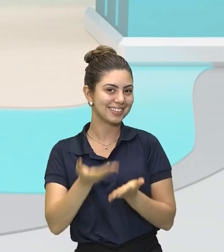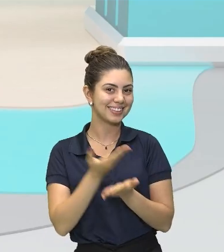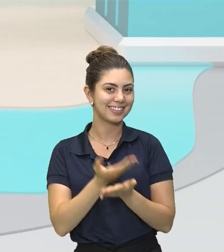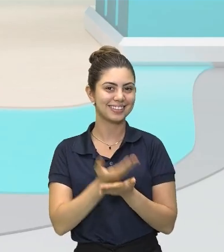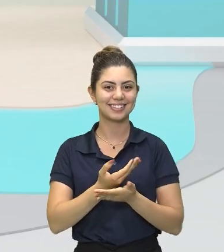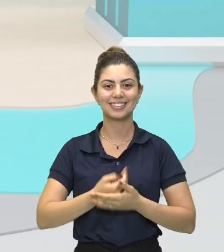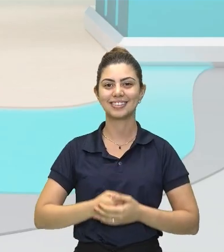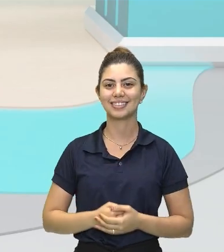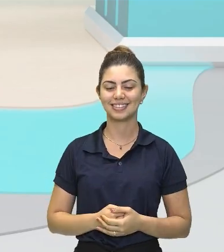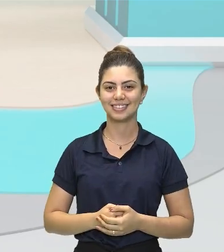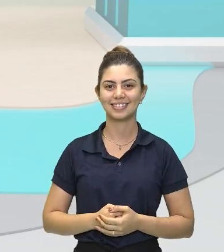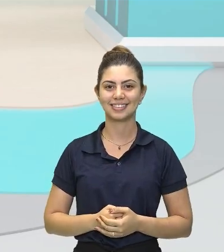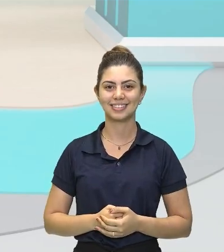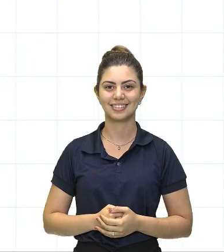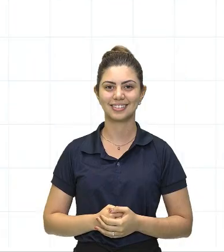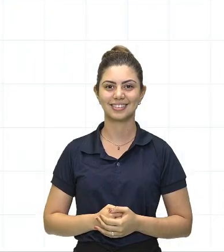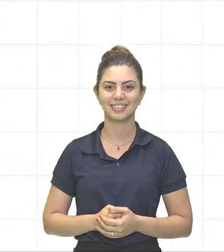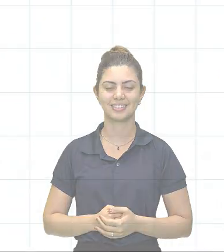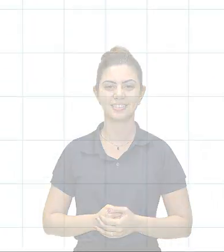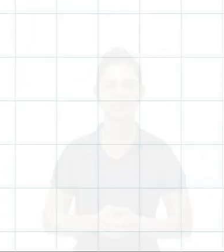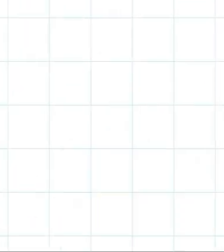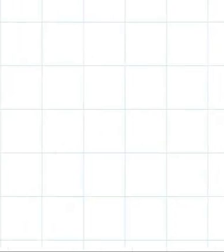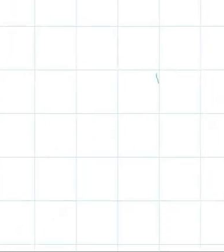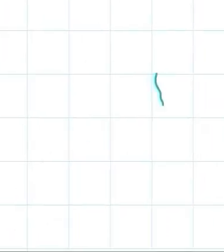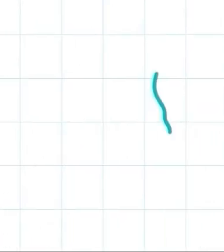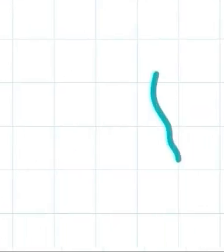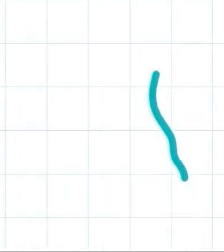início à nossa aula.